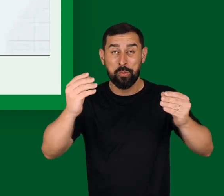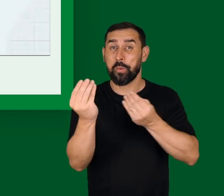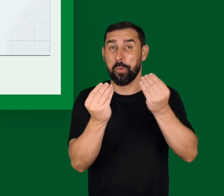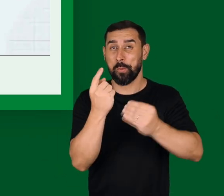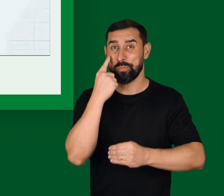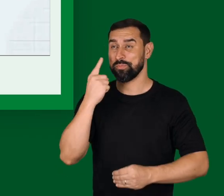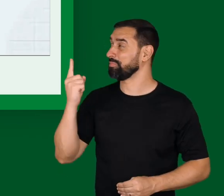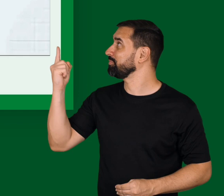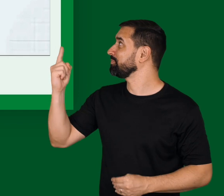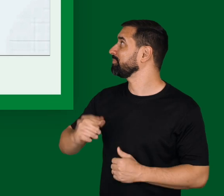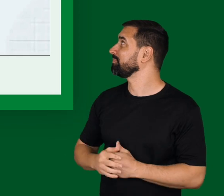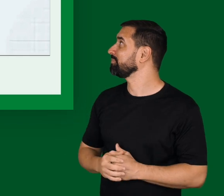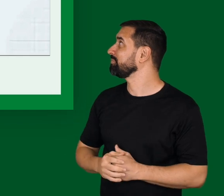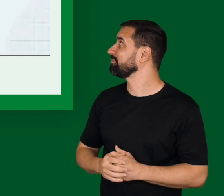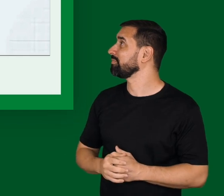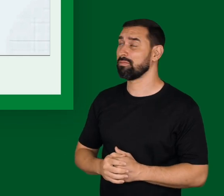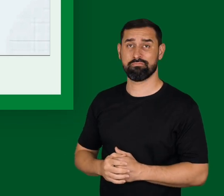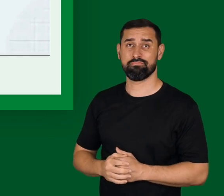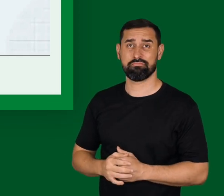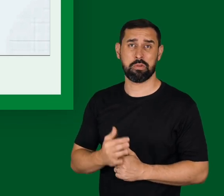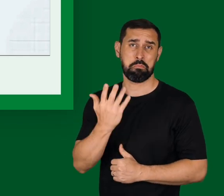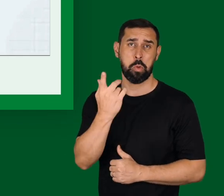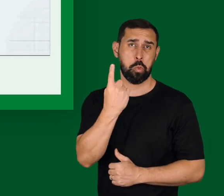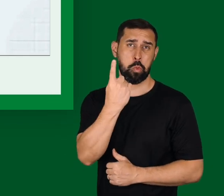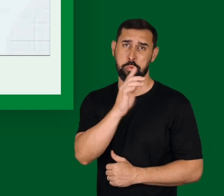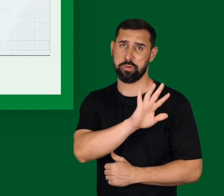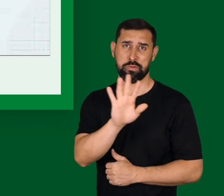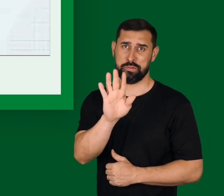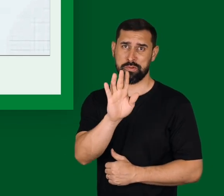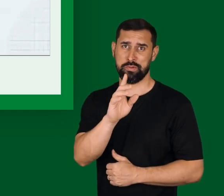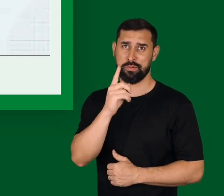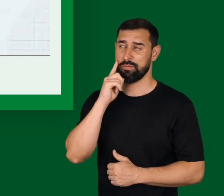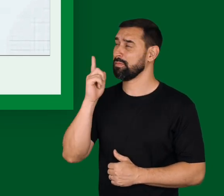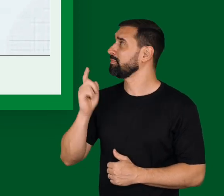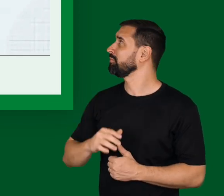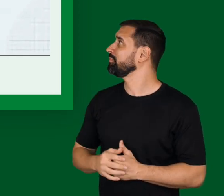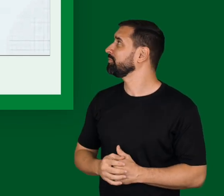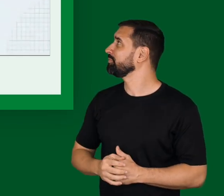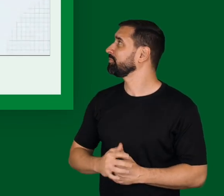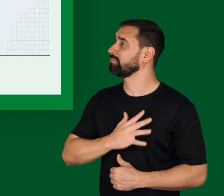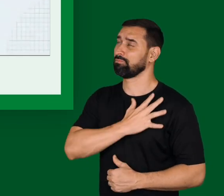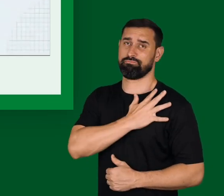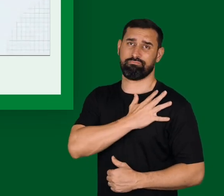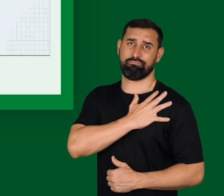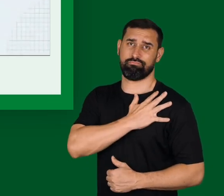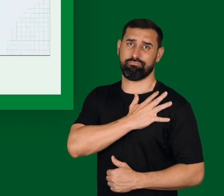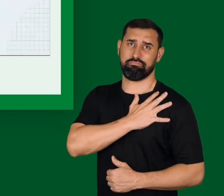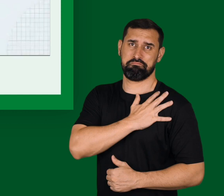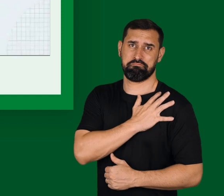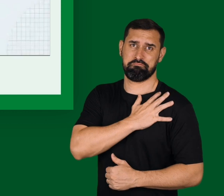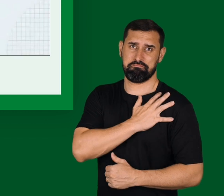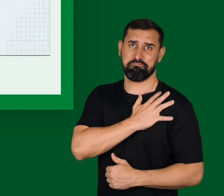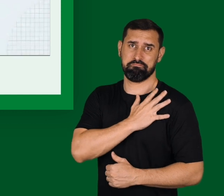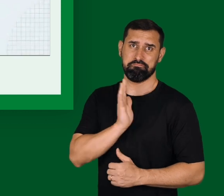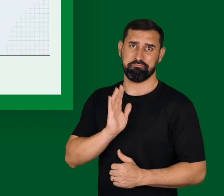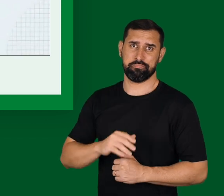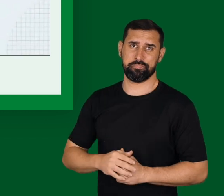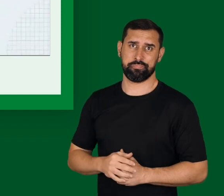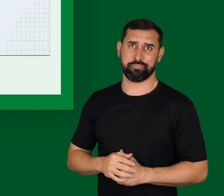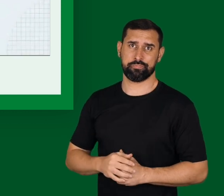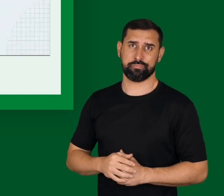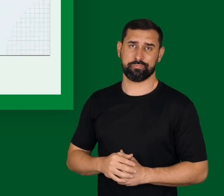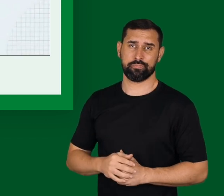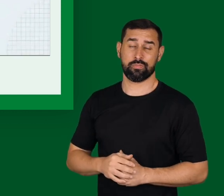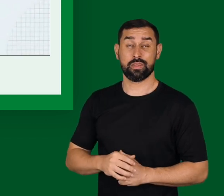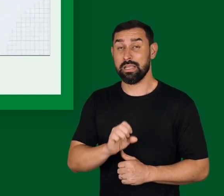Então, em crianças maiores, você pode reanimar nessa posição, que é com uma mão só, fazendo a compressão expressa em cima